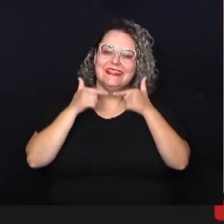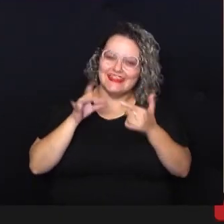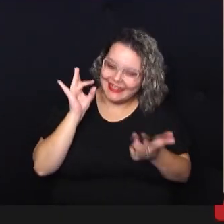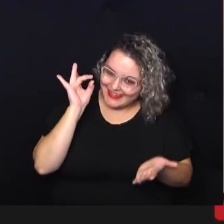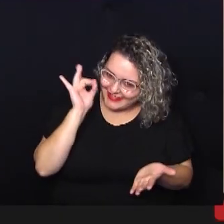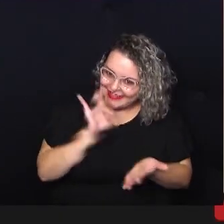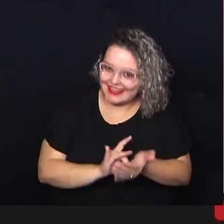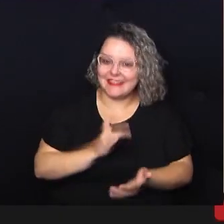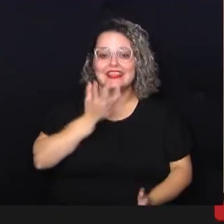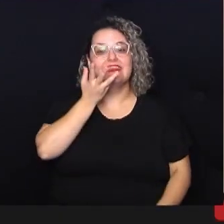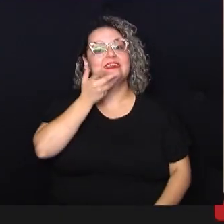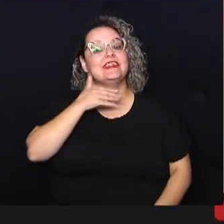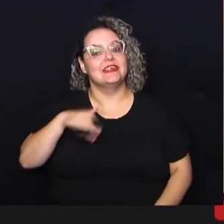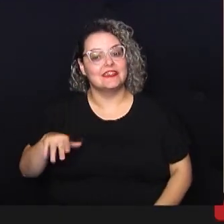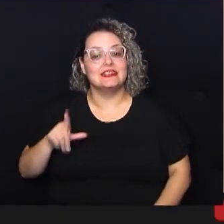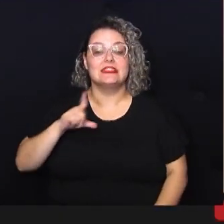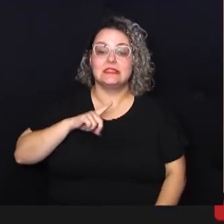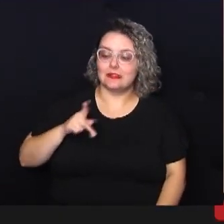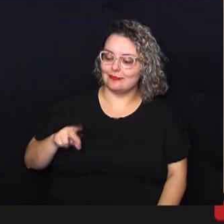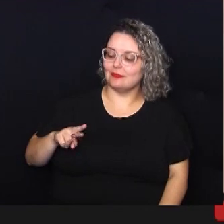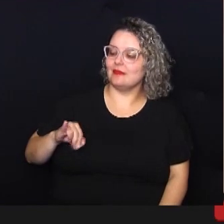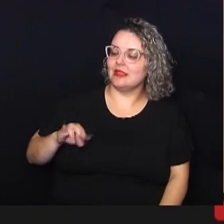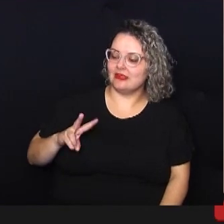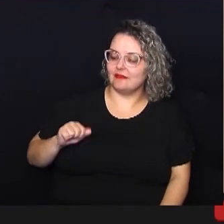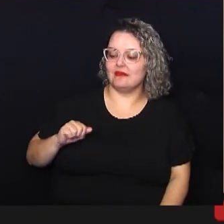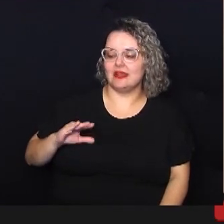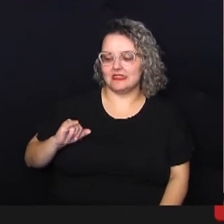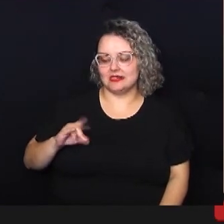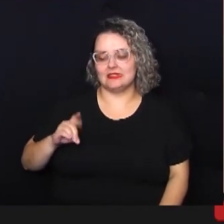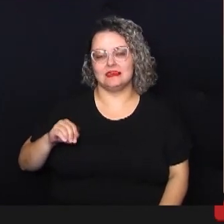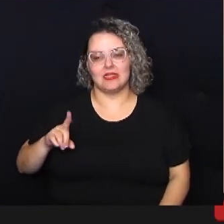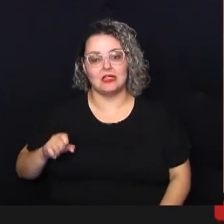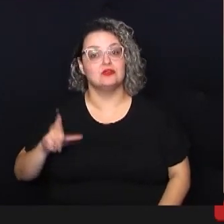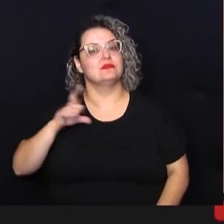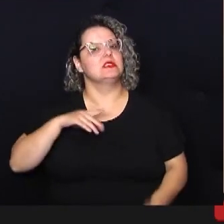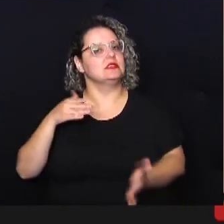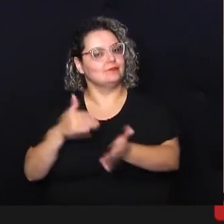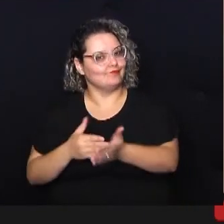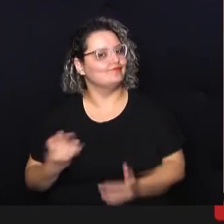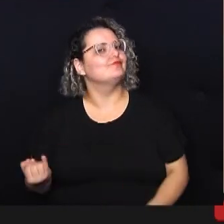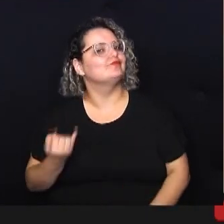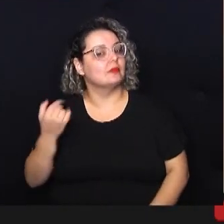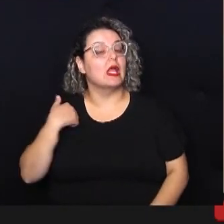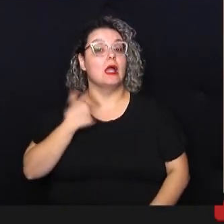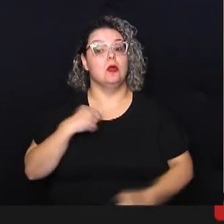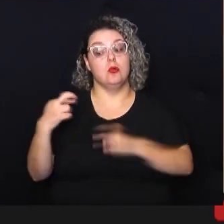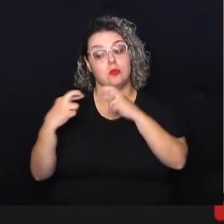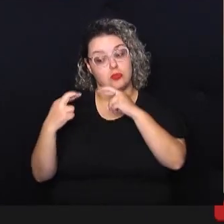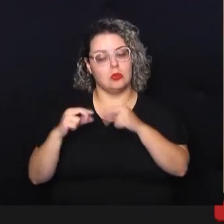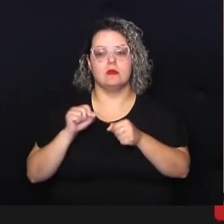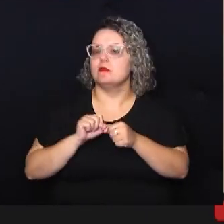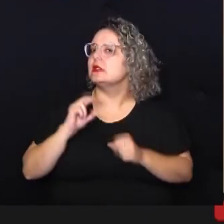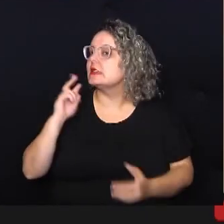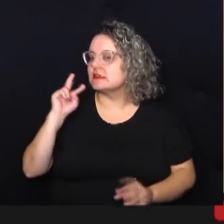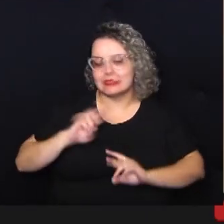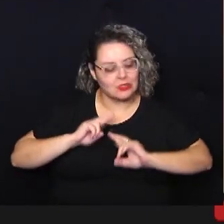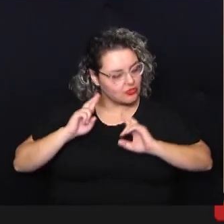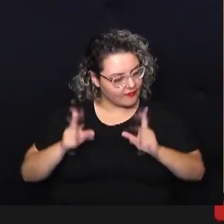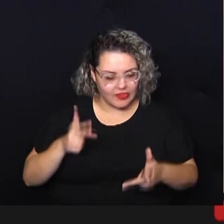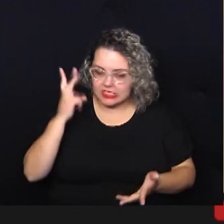criança tem privacidade, ela tem, mas tem um limite muito importante, porque a nossa supervisão vai fazer a diferença sempre,